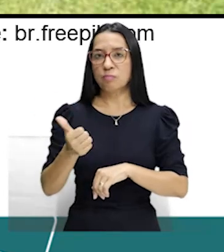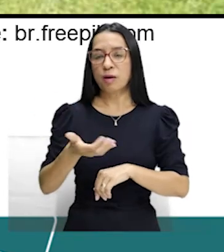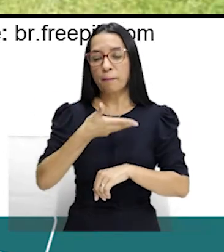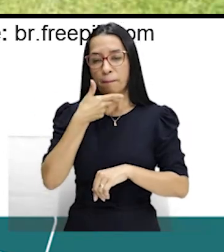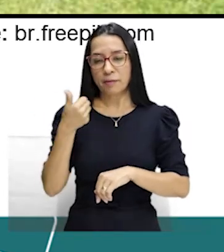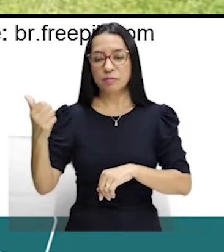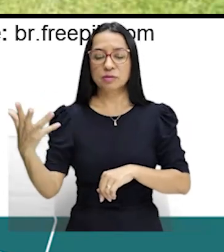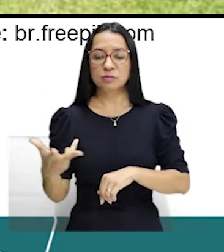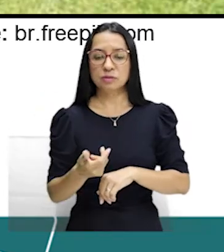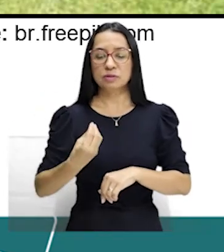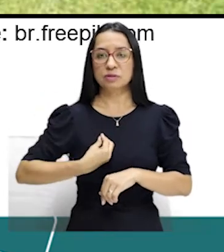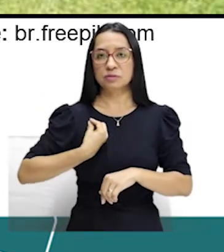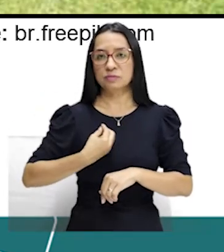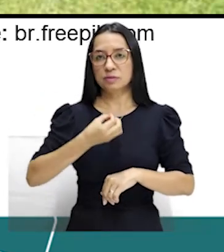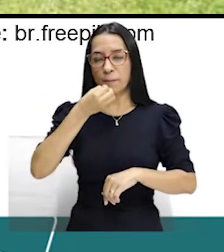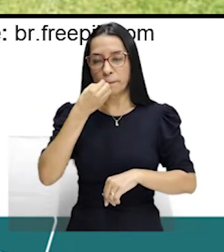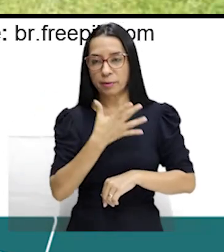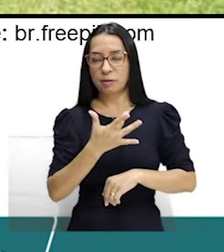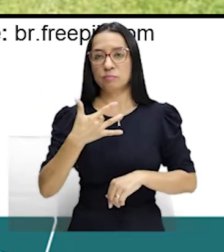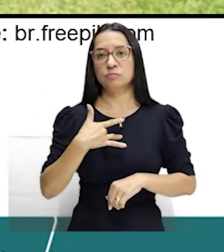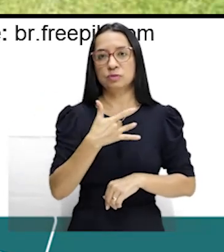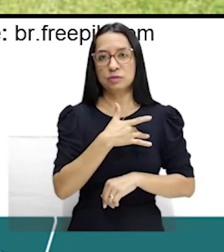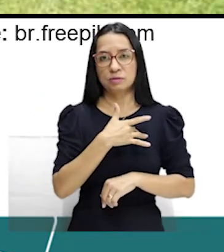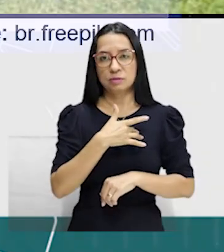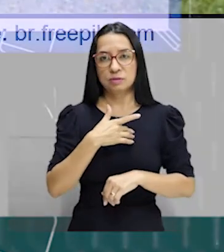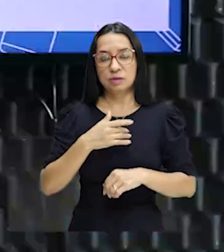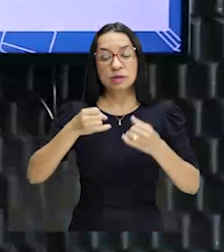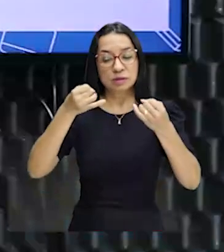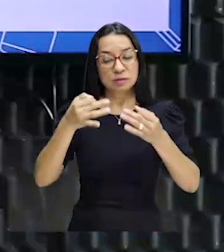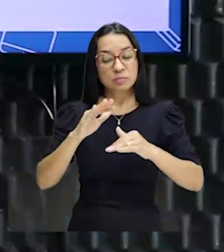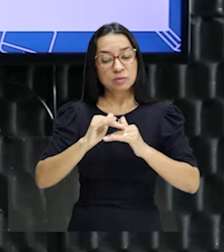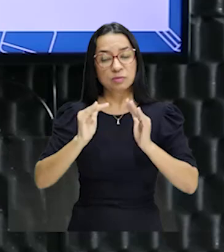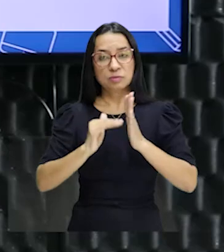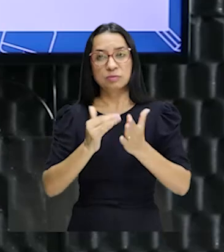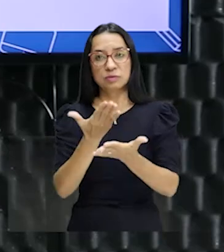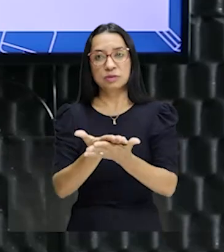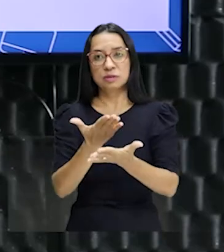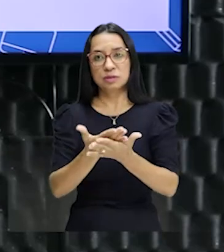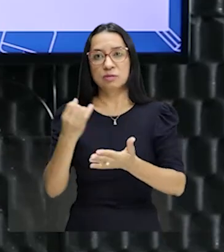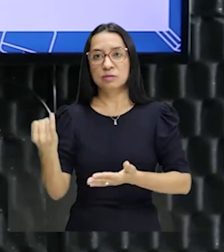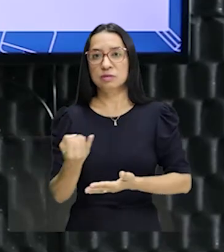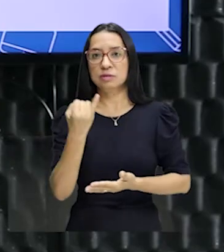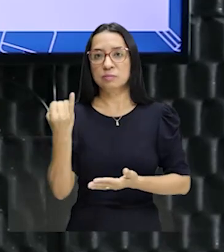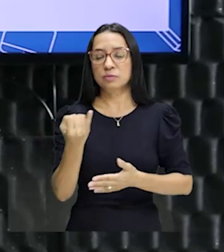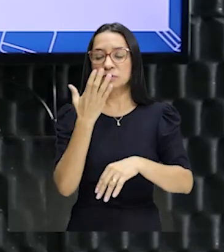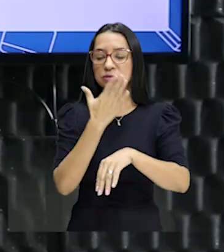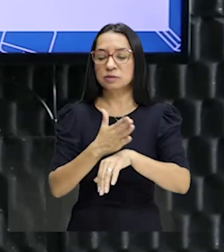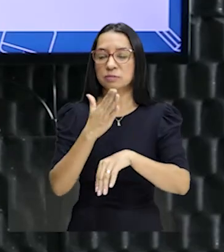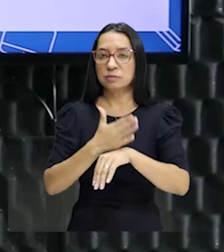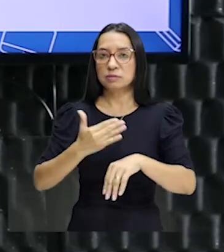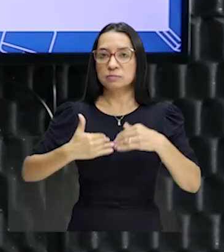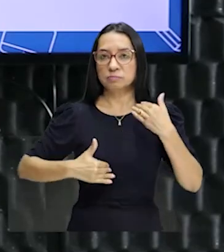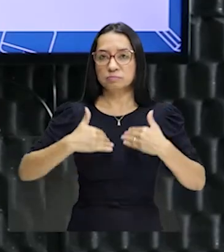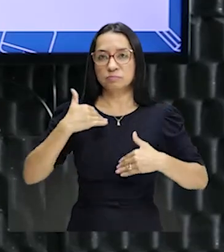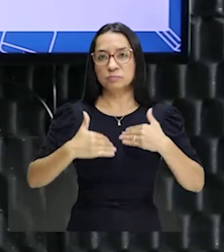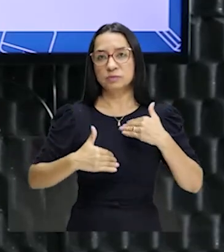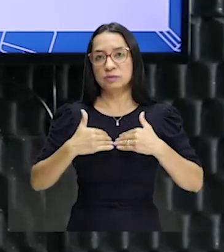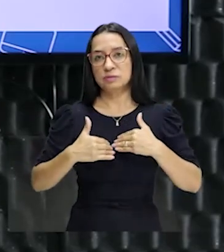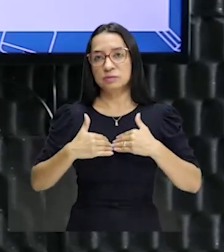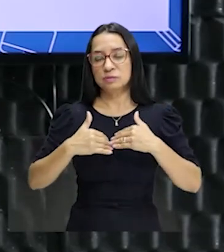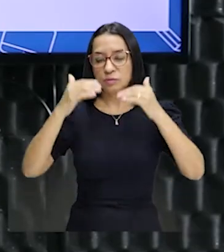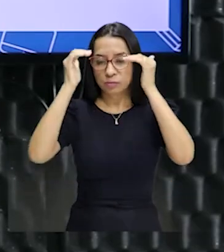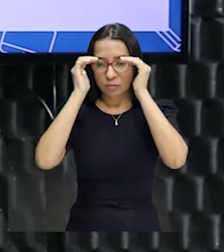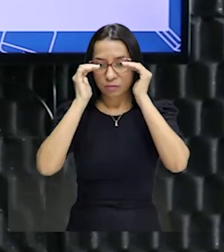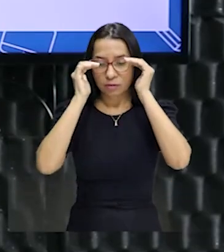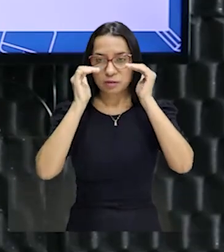bem-estar. Que eu falo para vocês em todas as nossas aulas, a importância da prática de exercícios físicos, quando